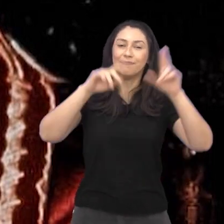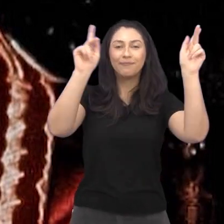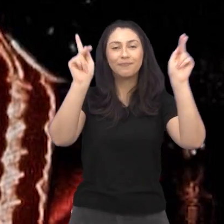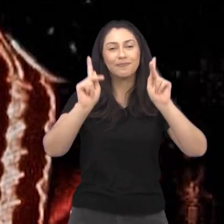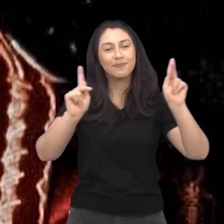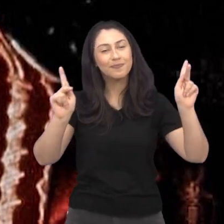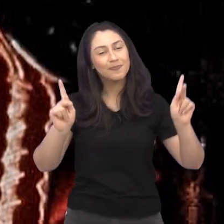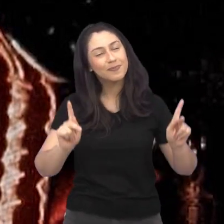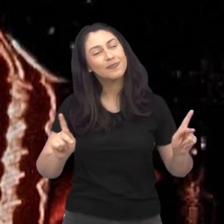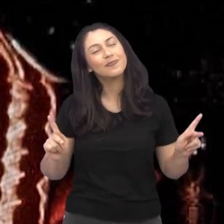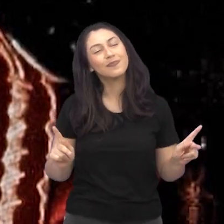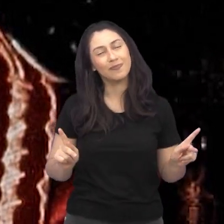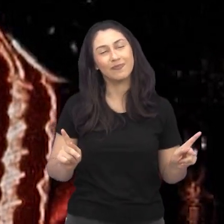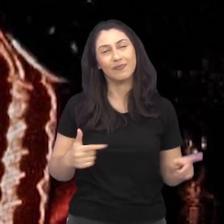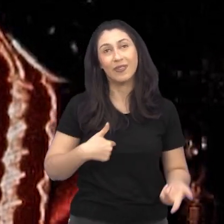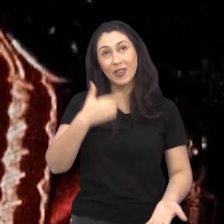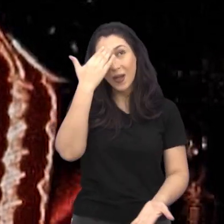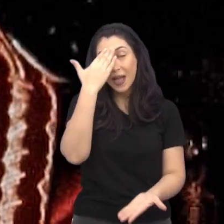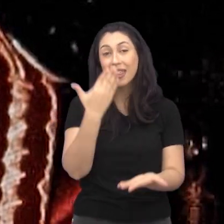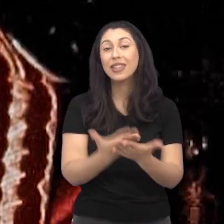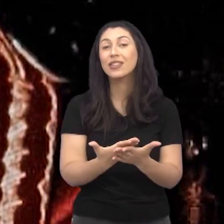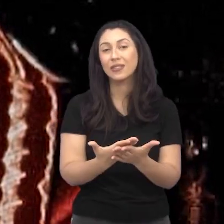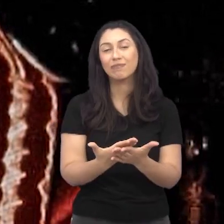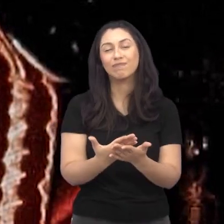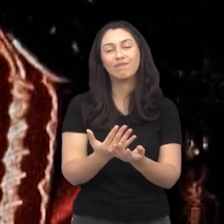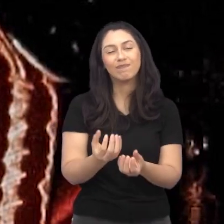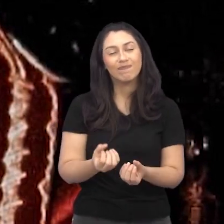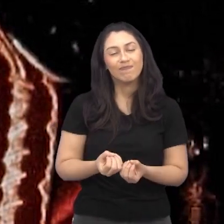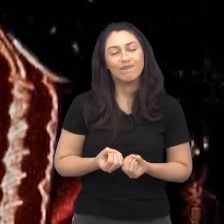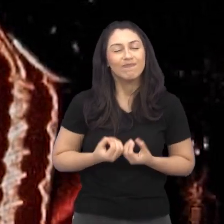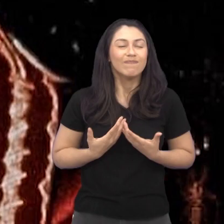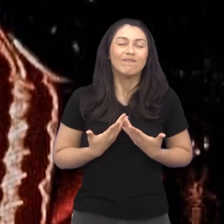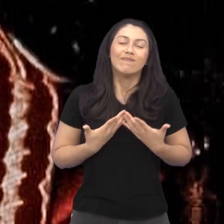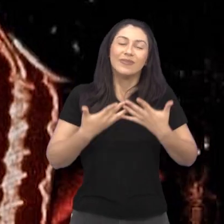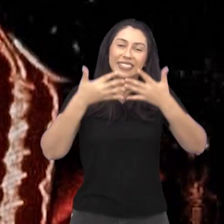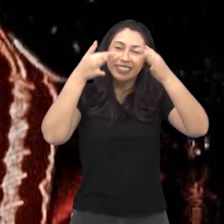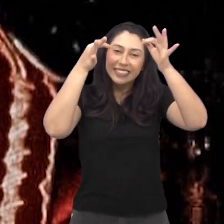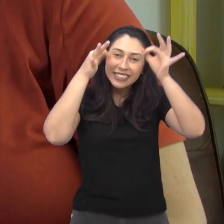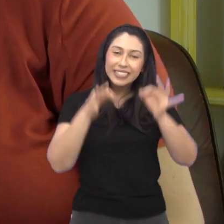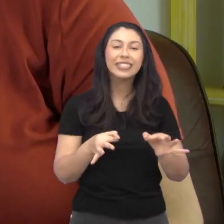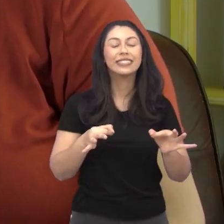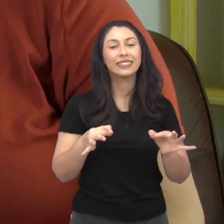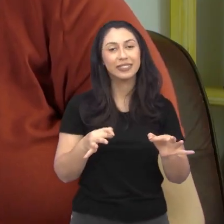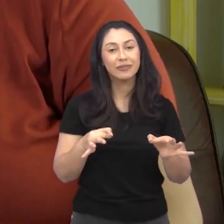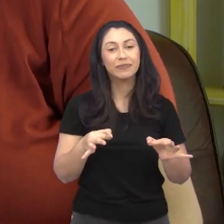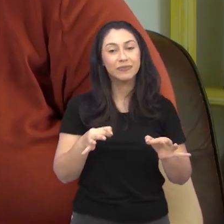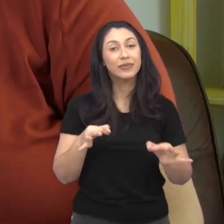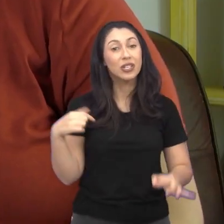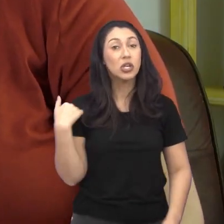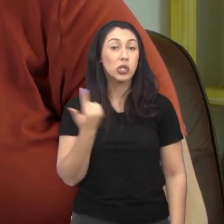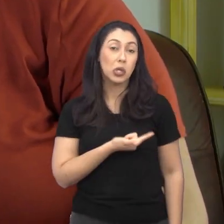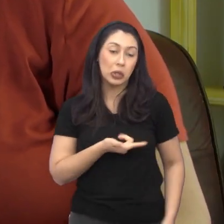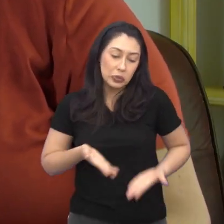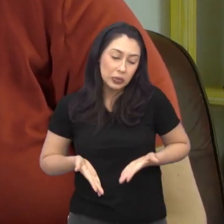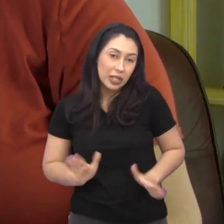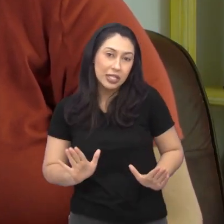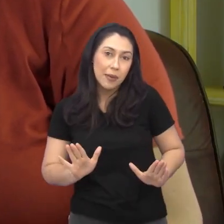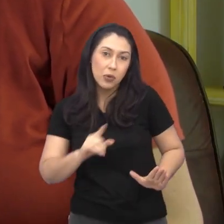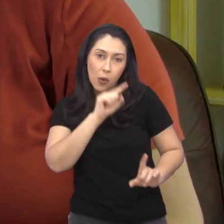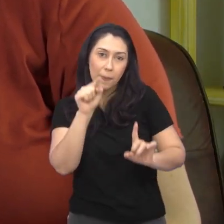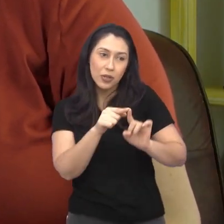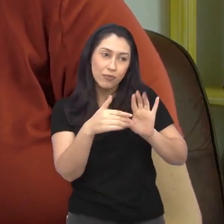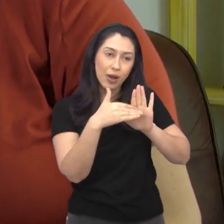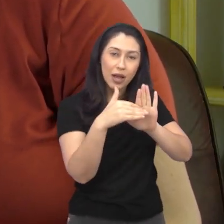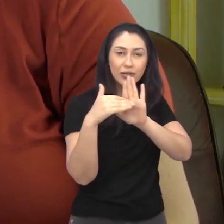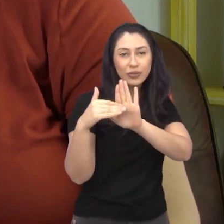paz também, sabe? Eu acredito que isso me trouxe mais a certeza mesmo de que a gente vem ao mundo para fazer